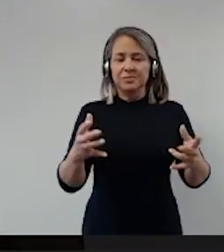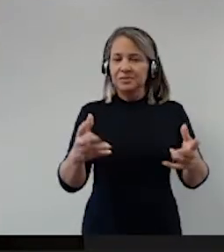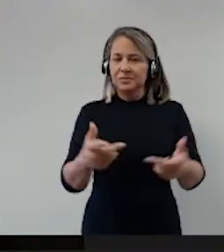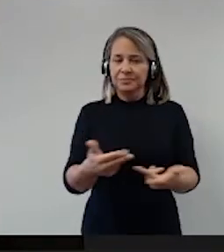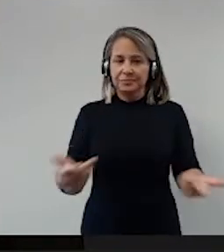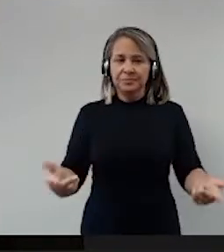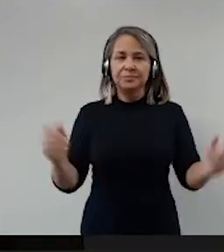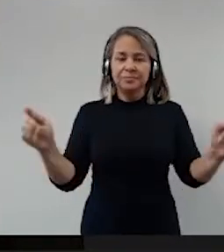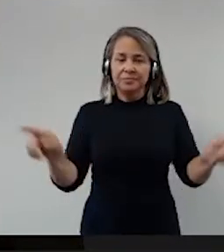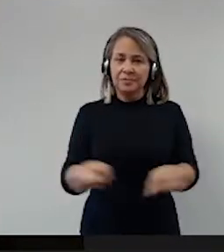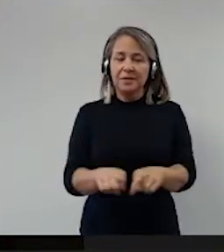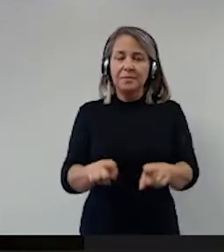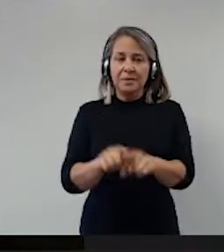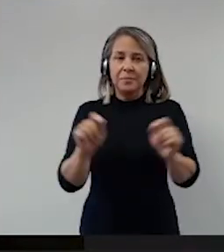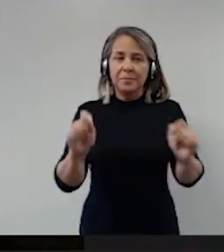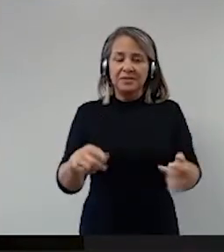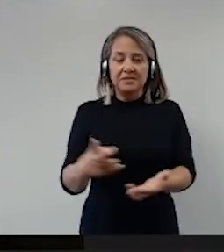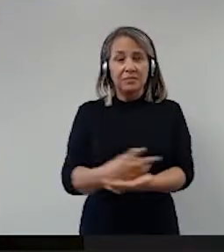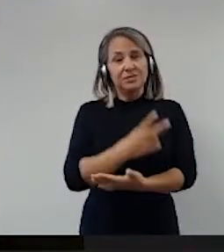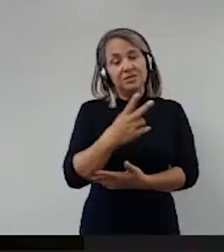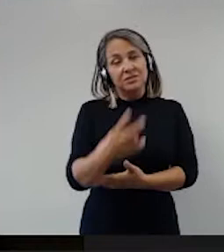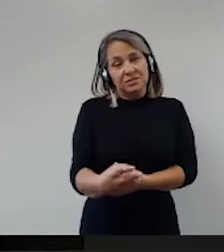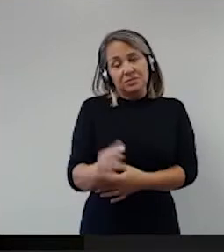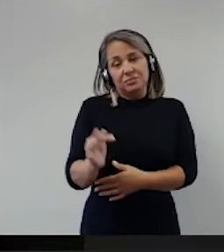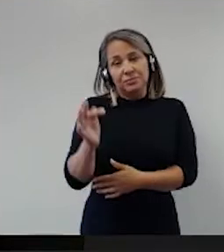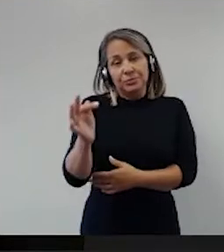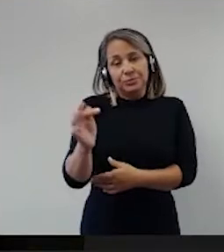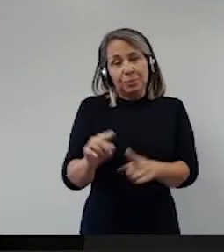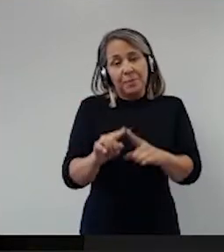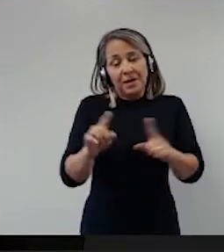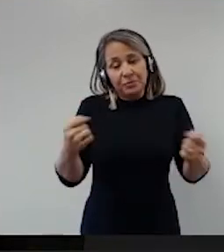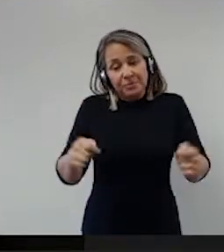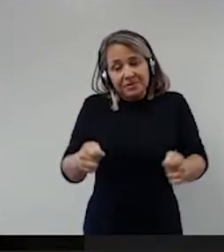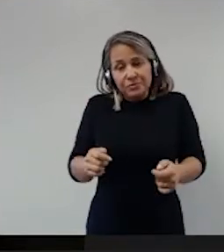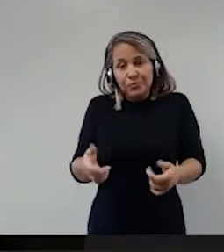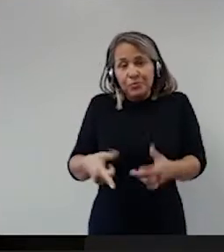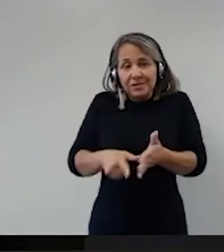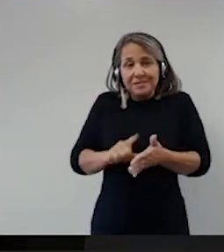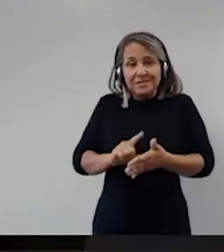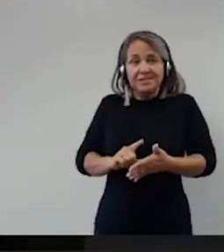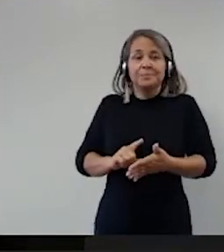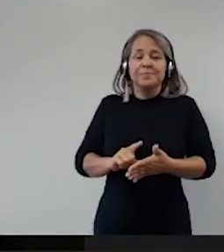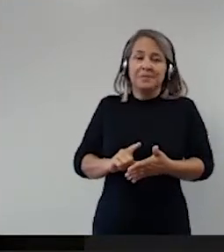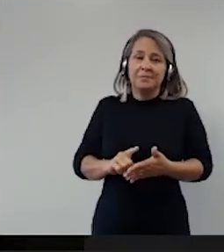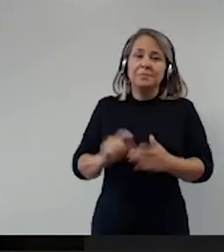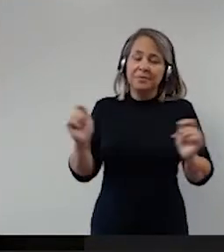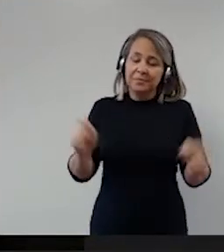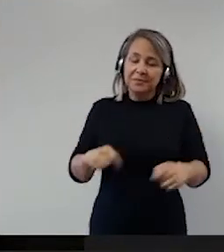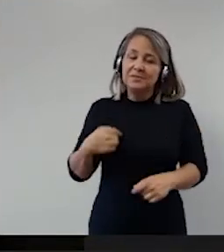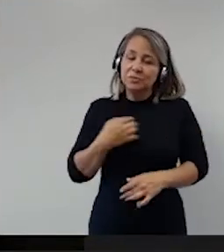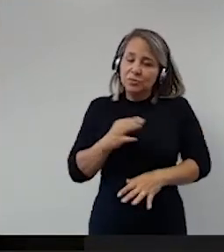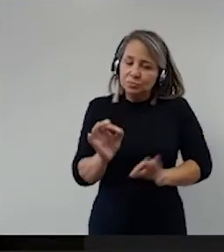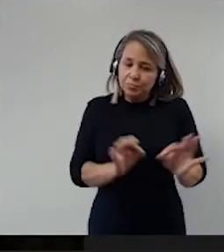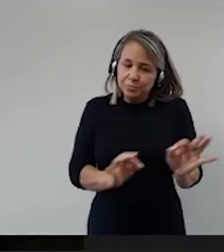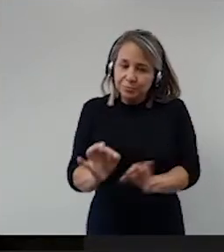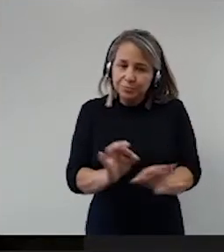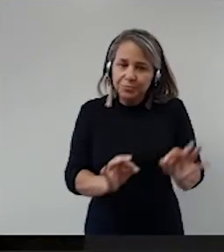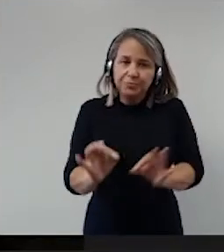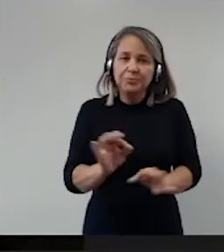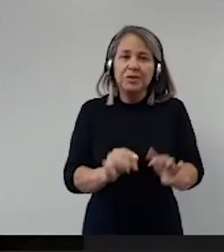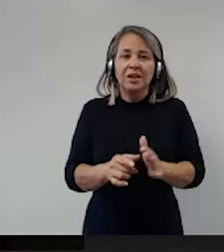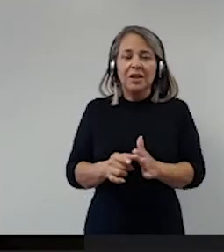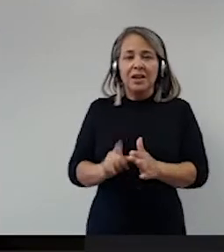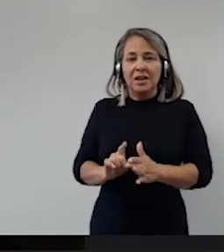que talvez viesse a acontecer, mas que teve que ser adiantado para que a gente pudesse estar o quanto